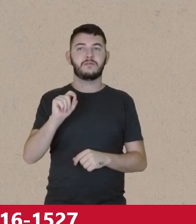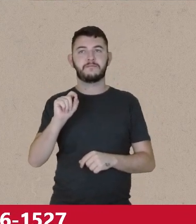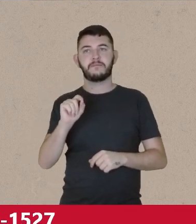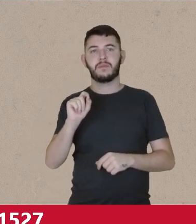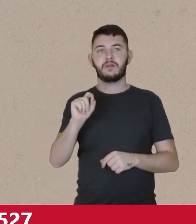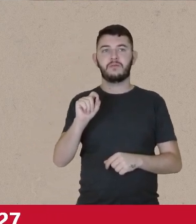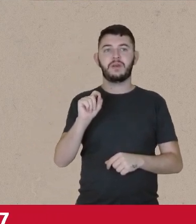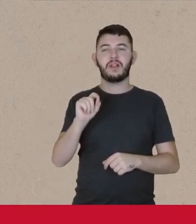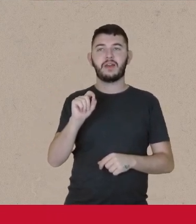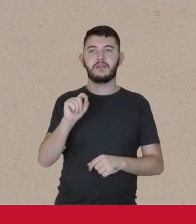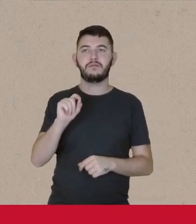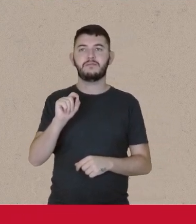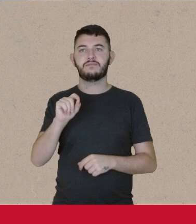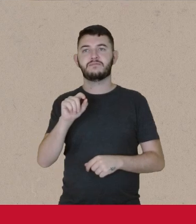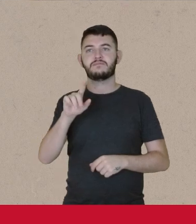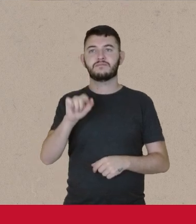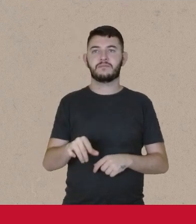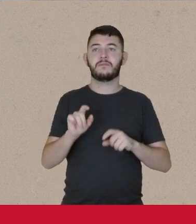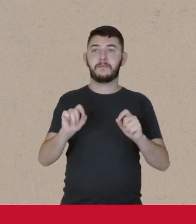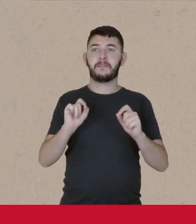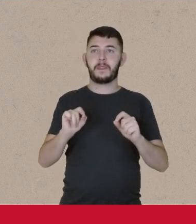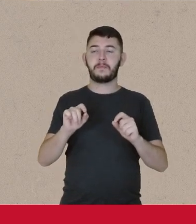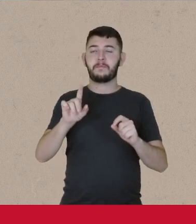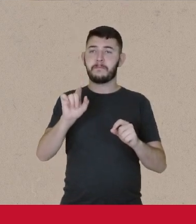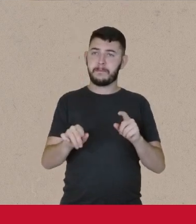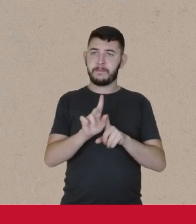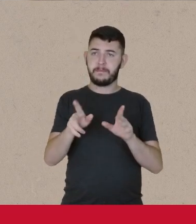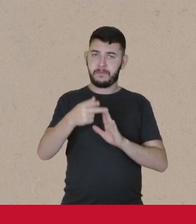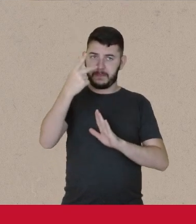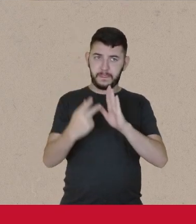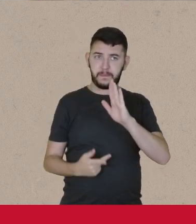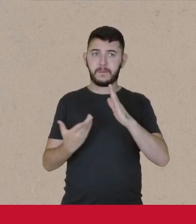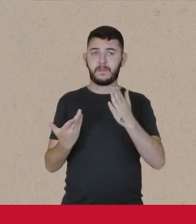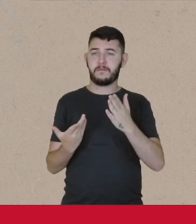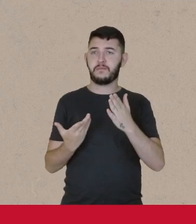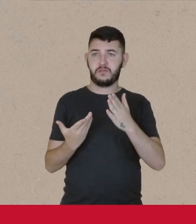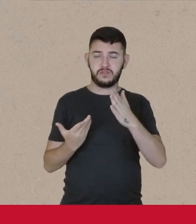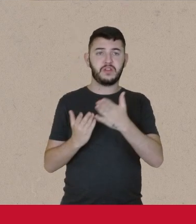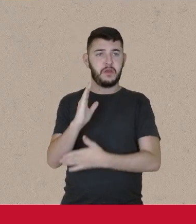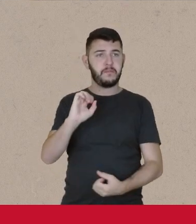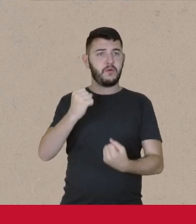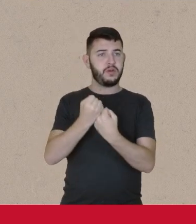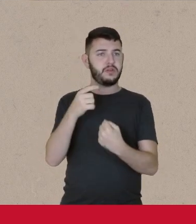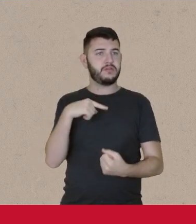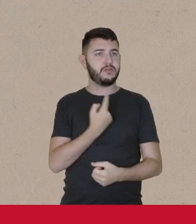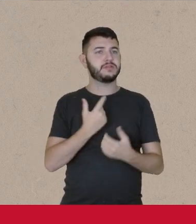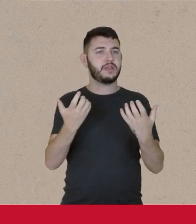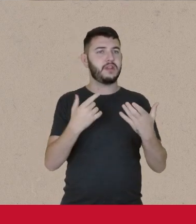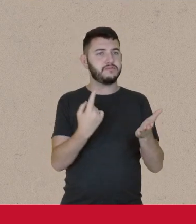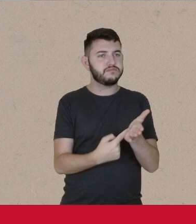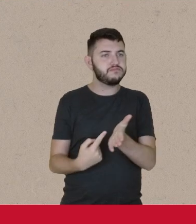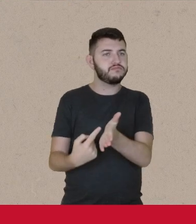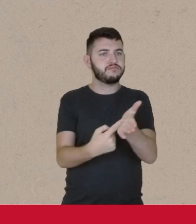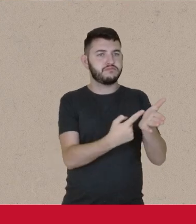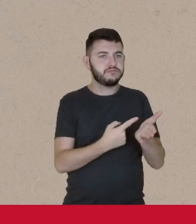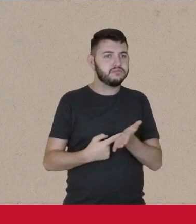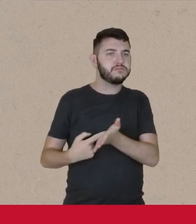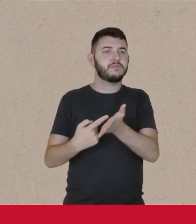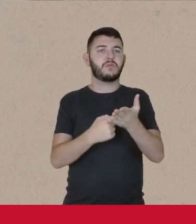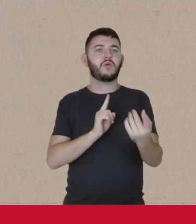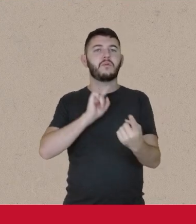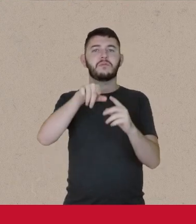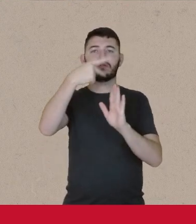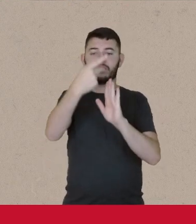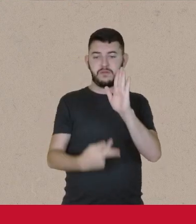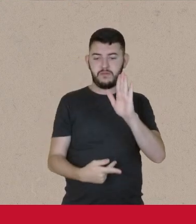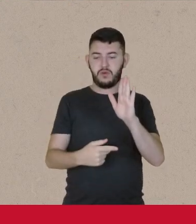estariam de acordo e que o projeto seria sancionado. Então, a gente quer agilizar, fazer o máximo de articulação possível para que o